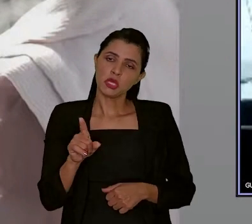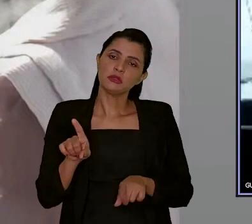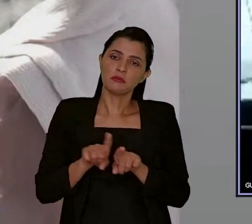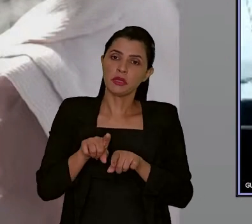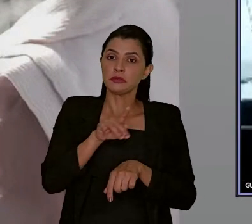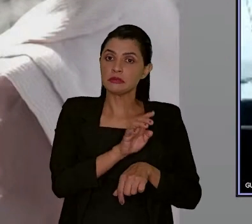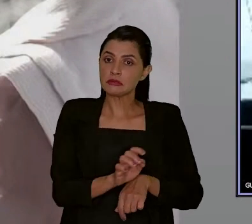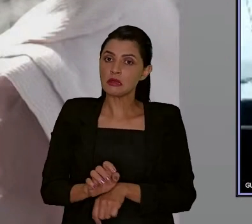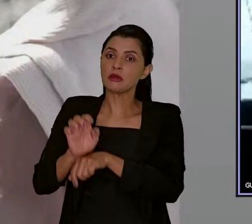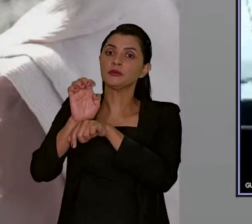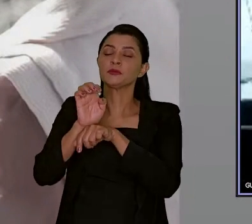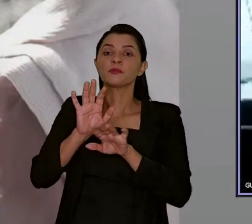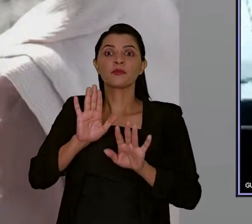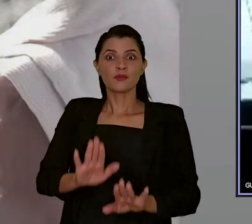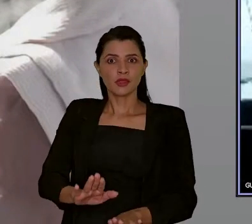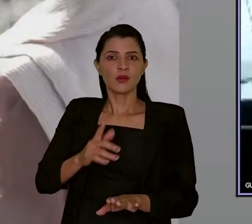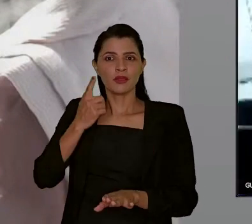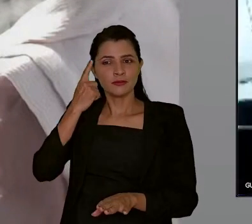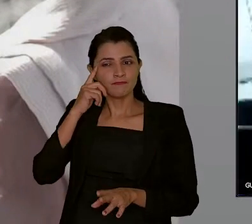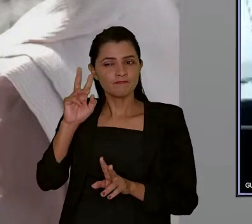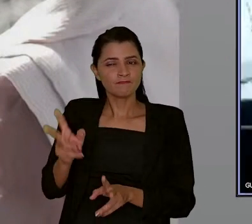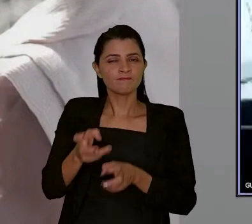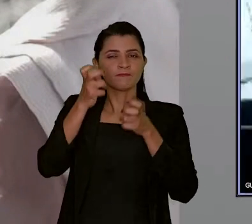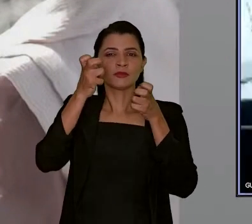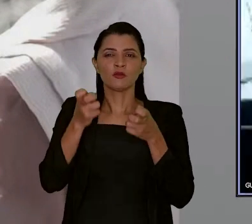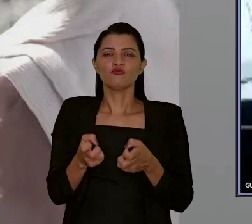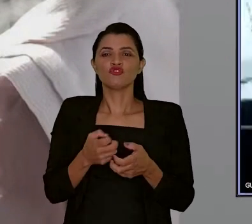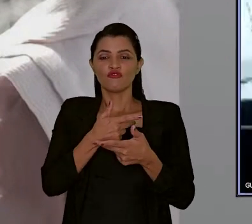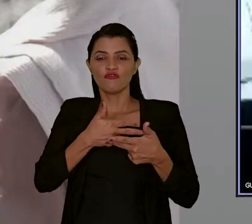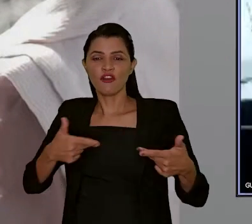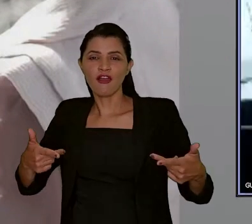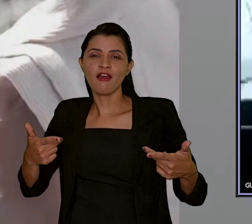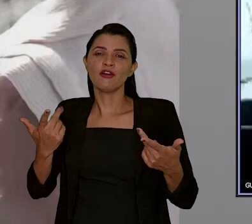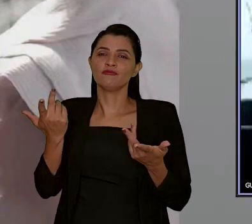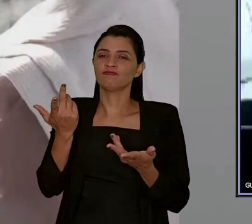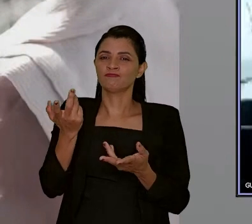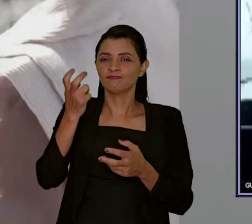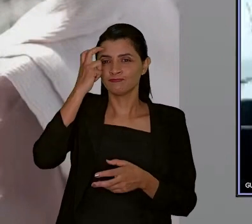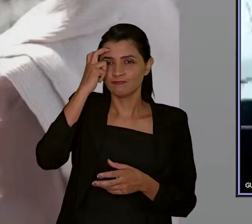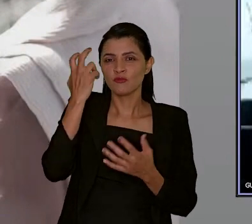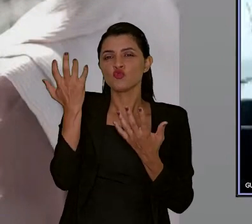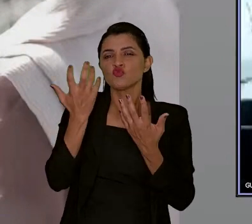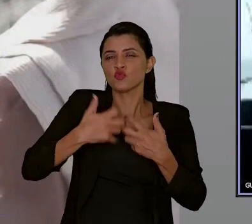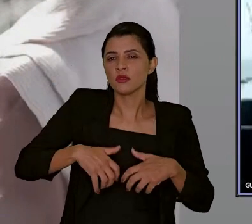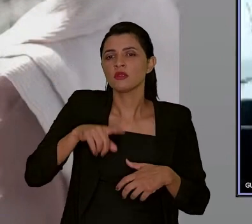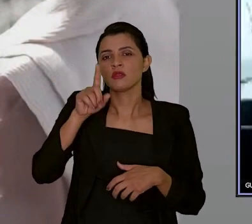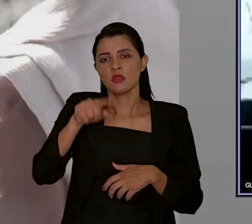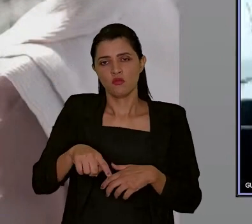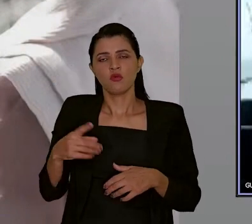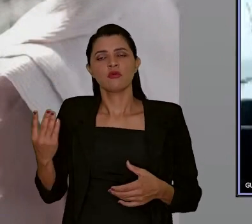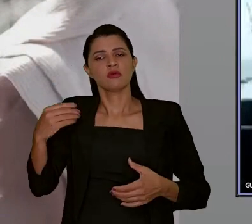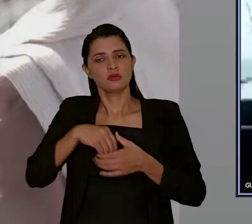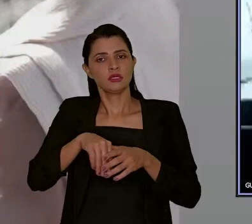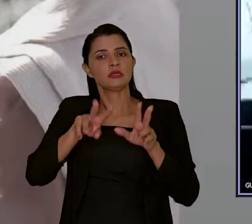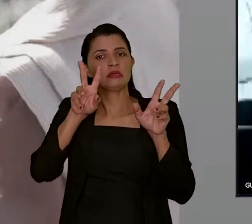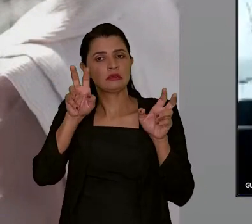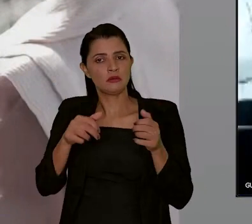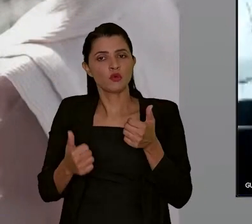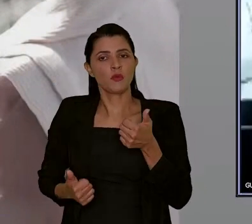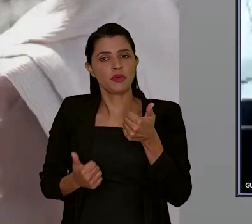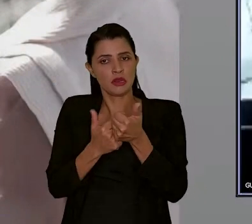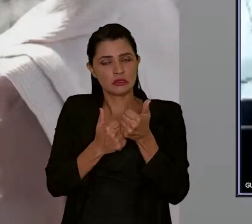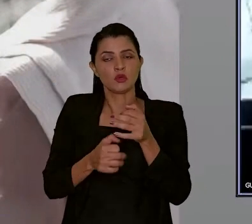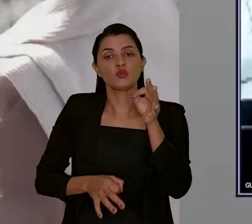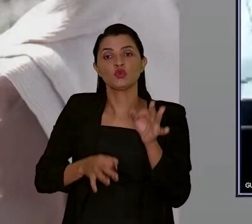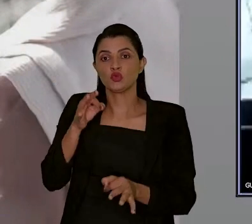do multiculturalismo é algo inerente ao tema da cooperação jurídica internacional. E nós